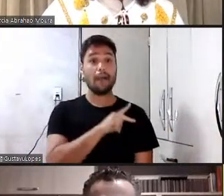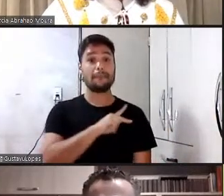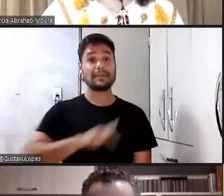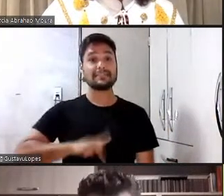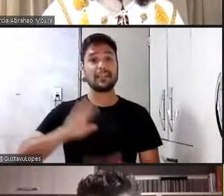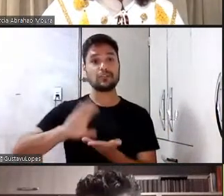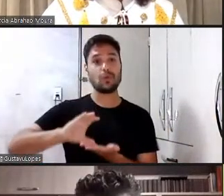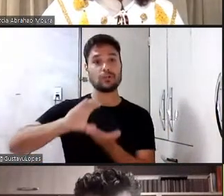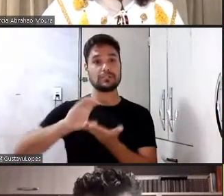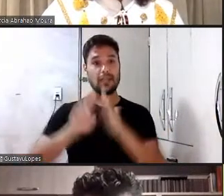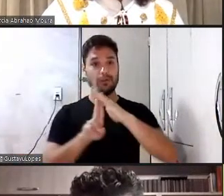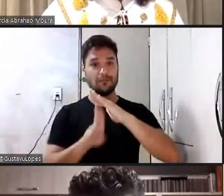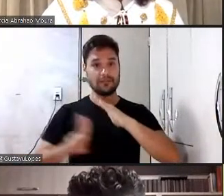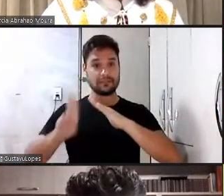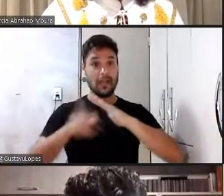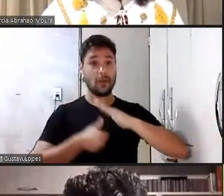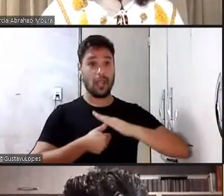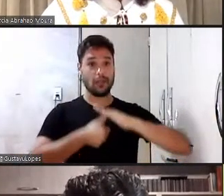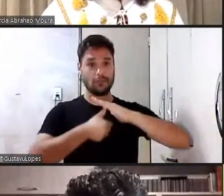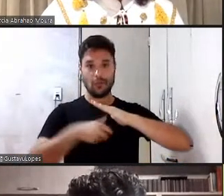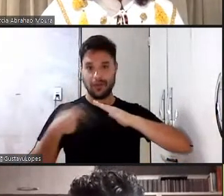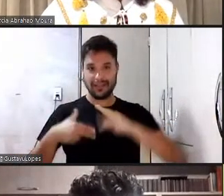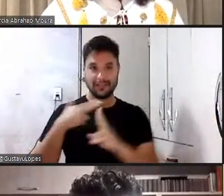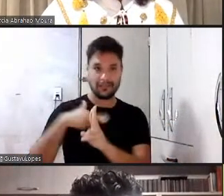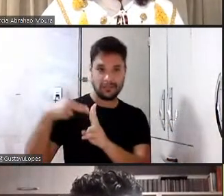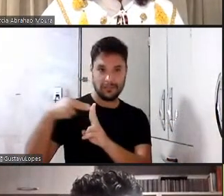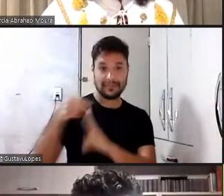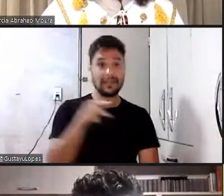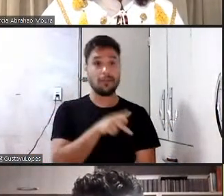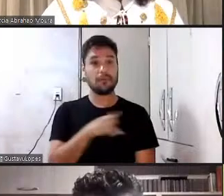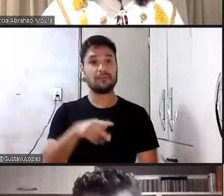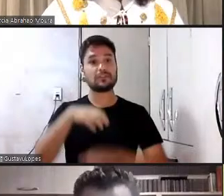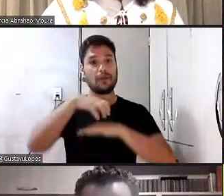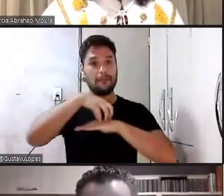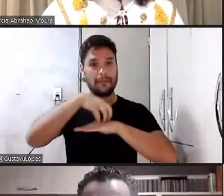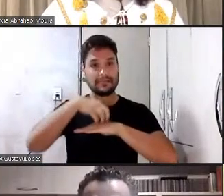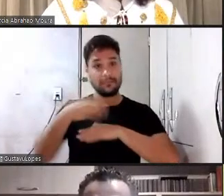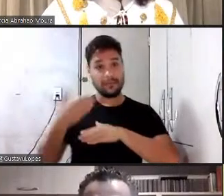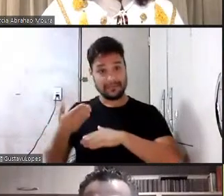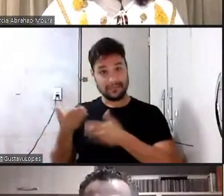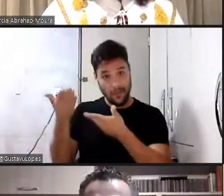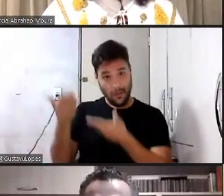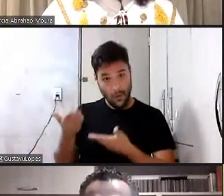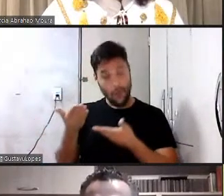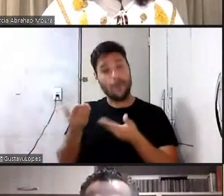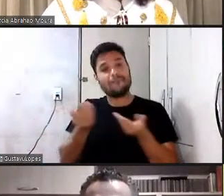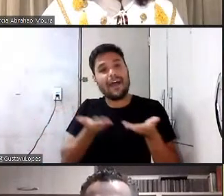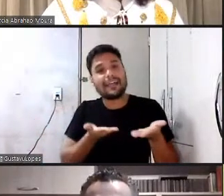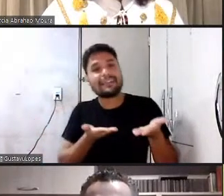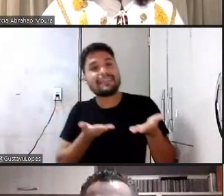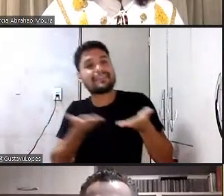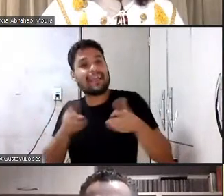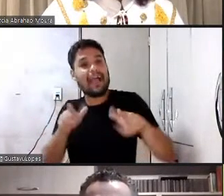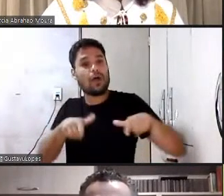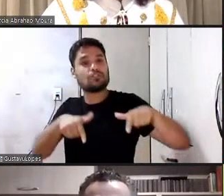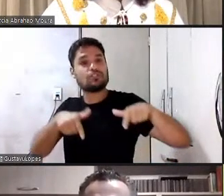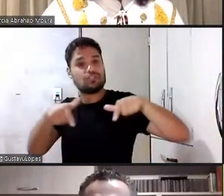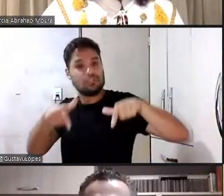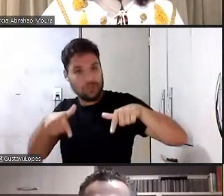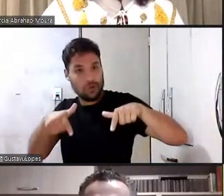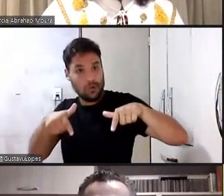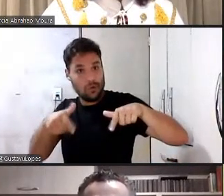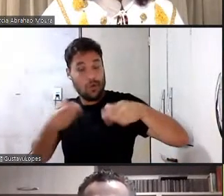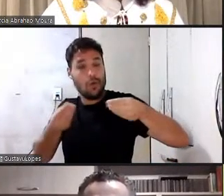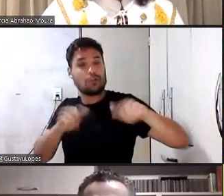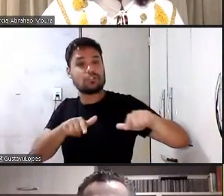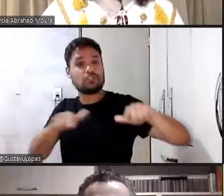Universitário e reitora da Universidade de Brasília, a professora Márcia Abraão Moura, concede o título e entrega o diploma de